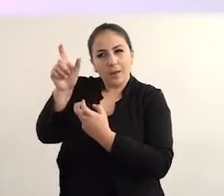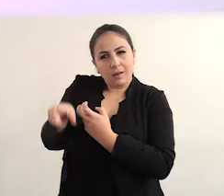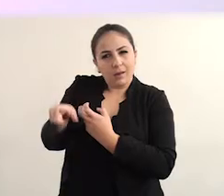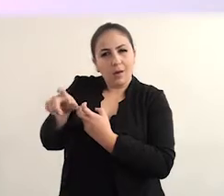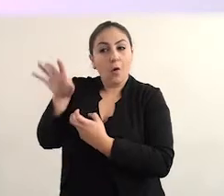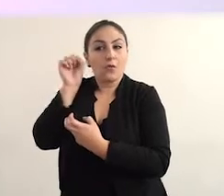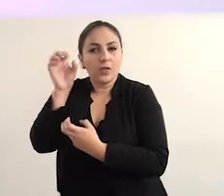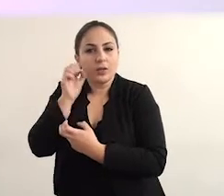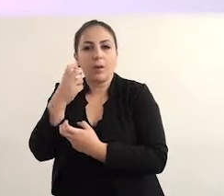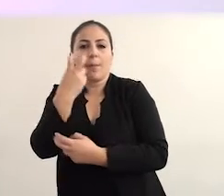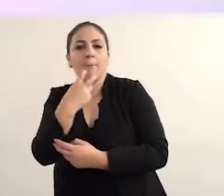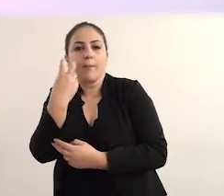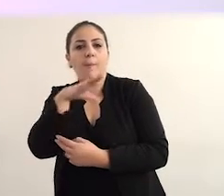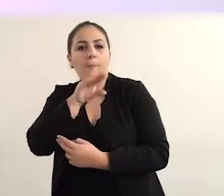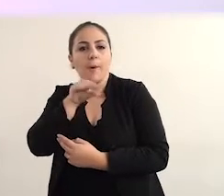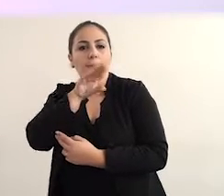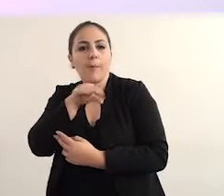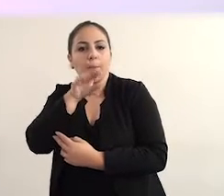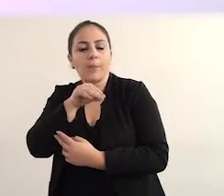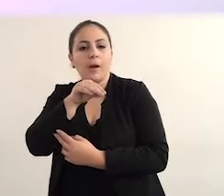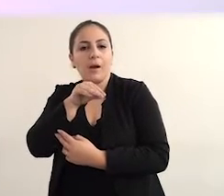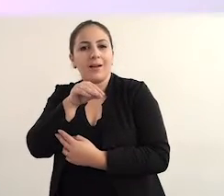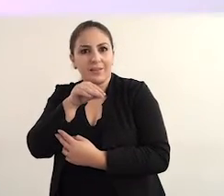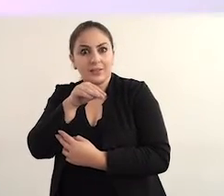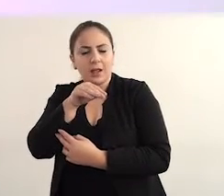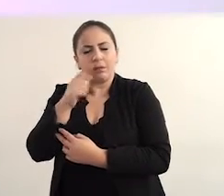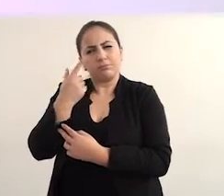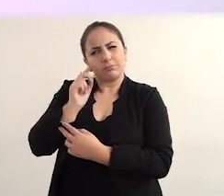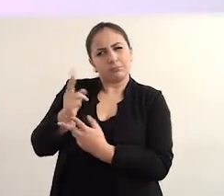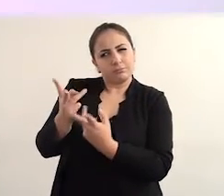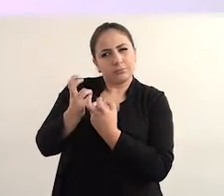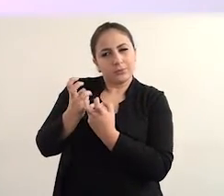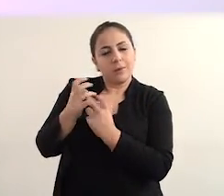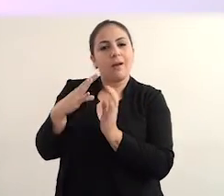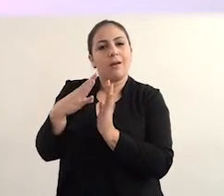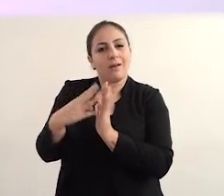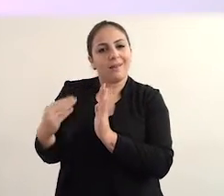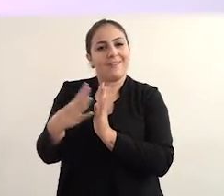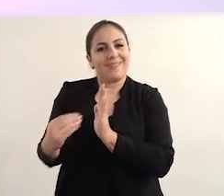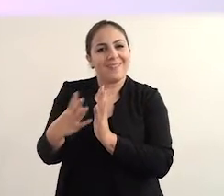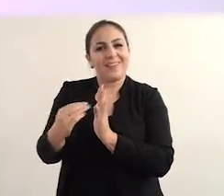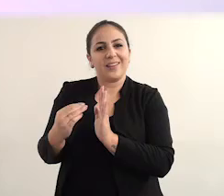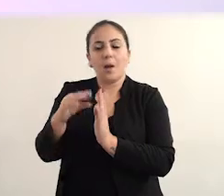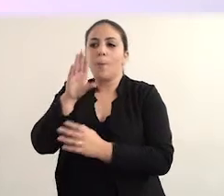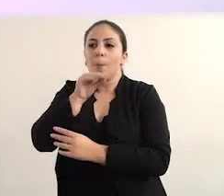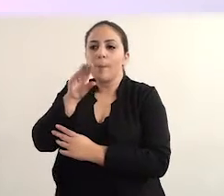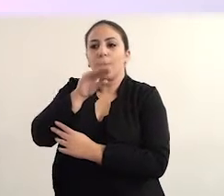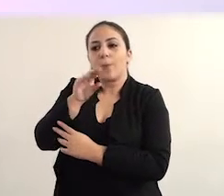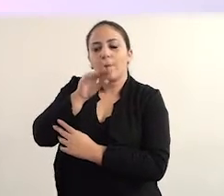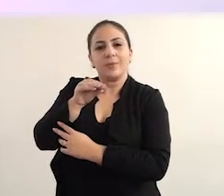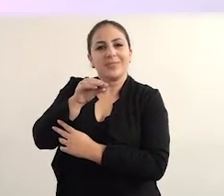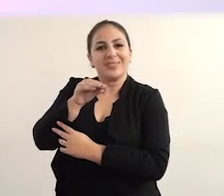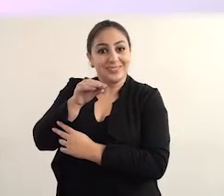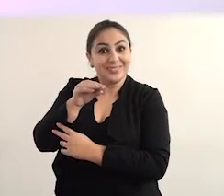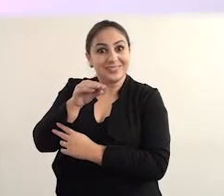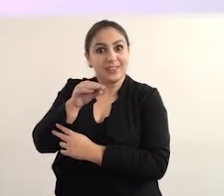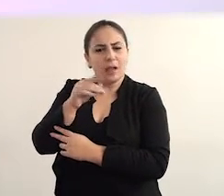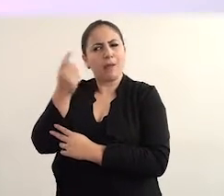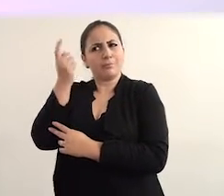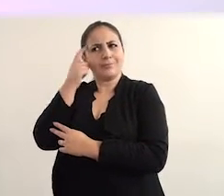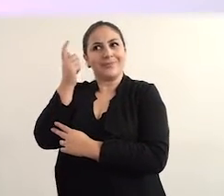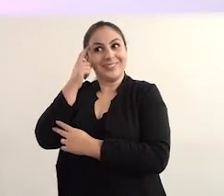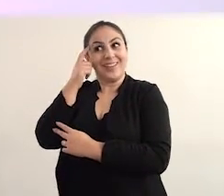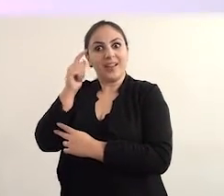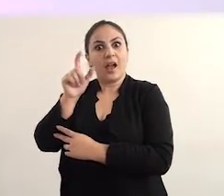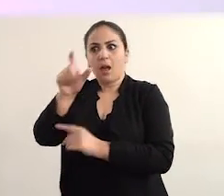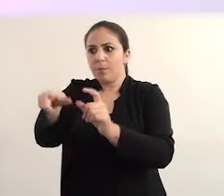crianças ouvintes que corriam, brincavam, mexiam a boca. Então, ela passou a imitar essas crianças e